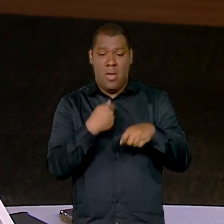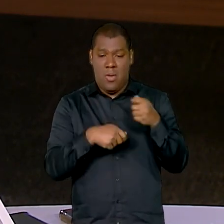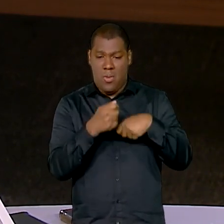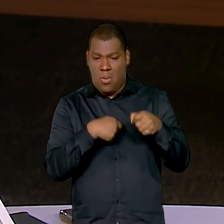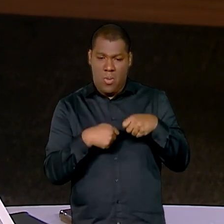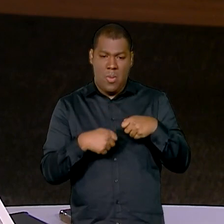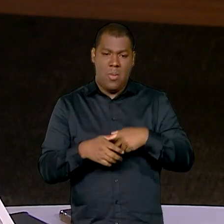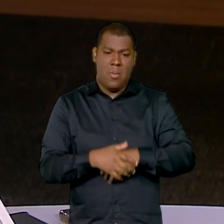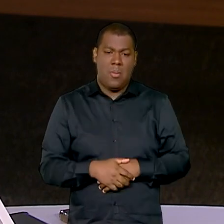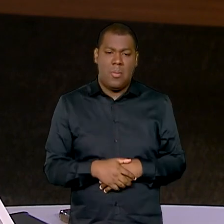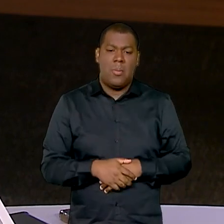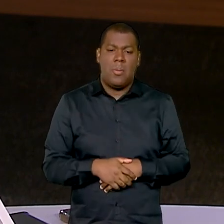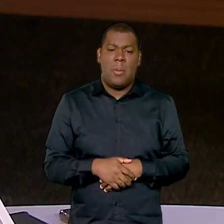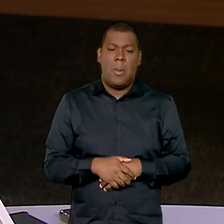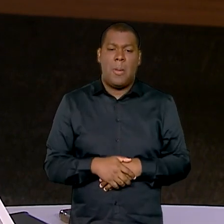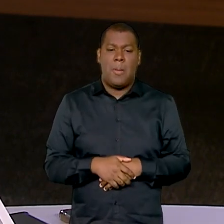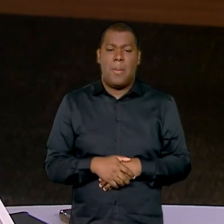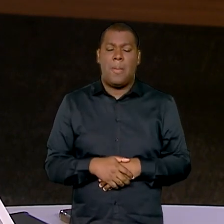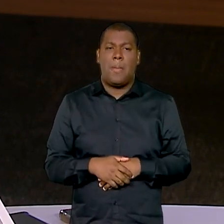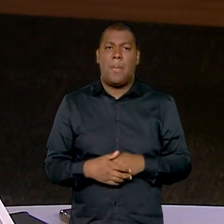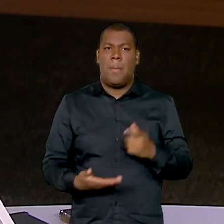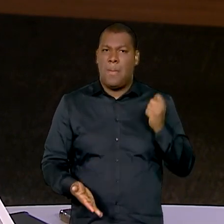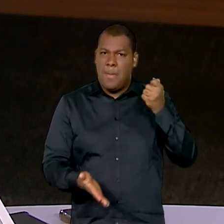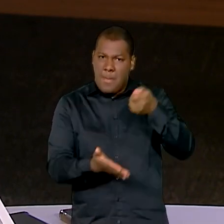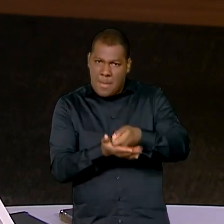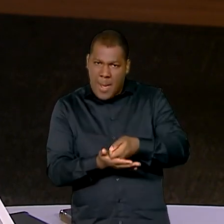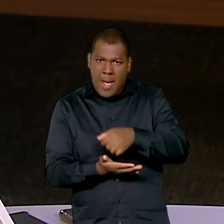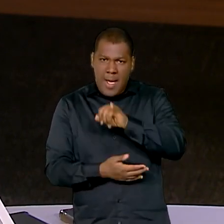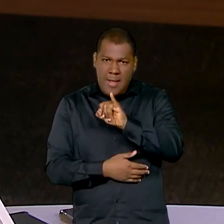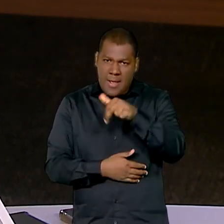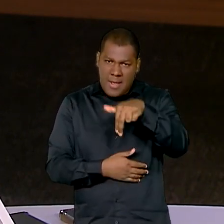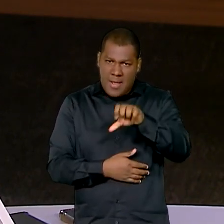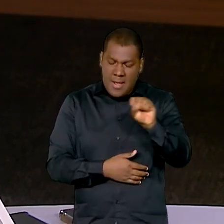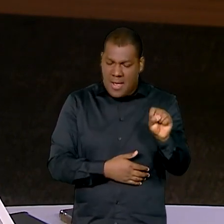pagar o INSS, a Previdência,